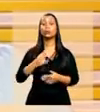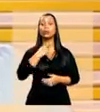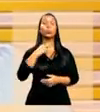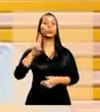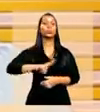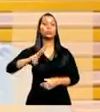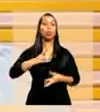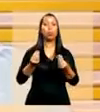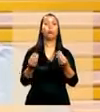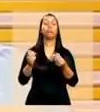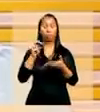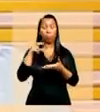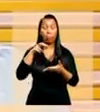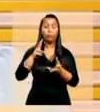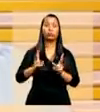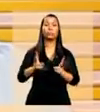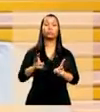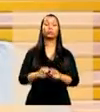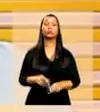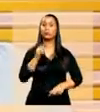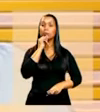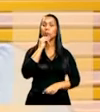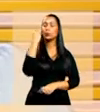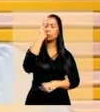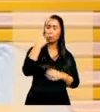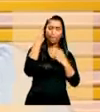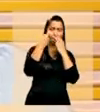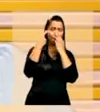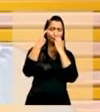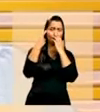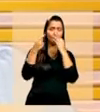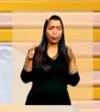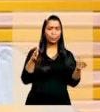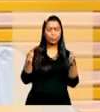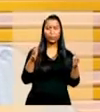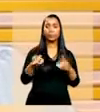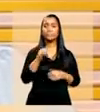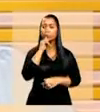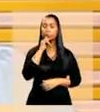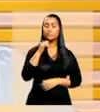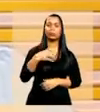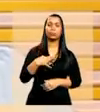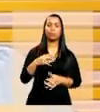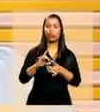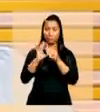Não usar exageradamente. 1 hora, por exemplo, por período, eu